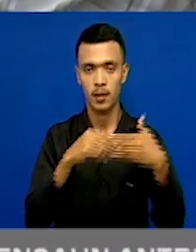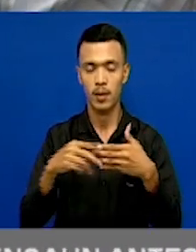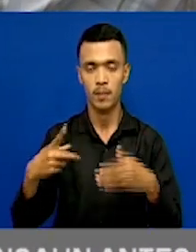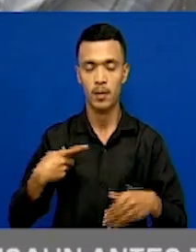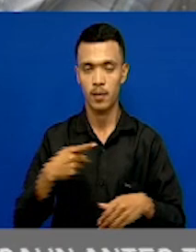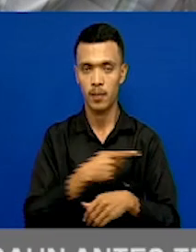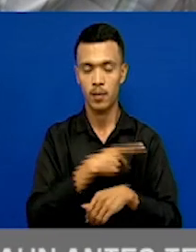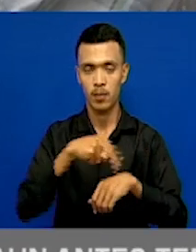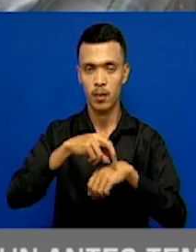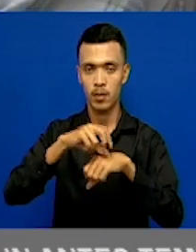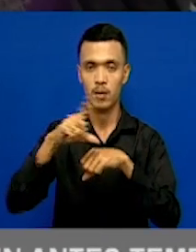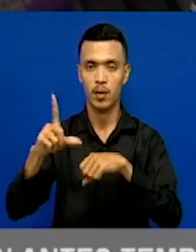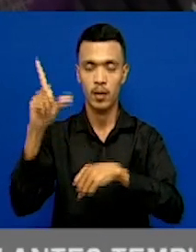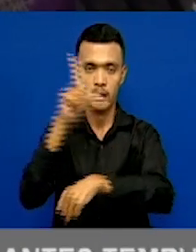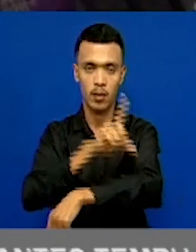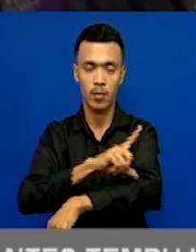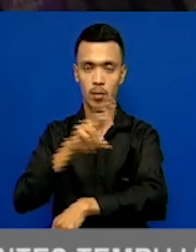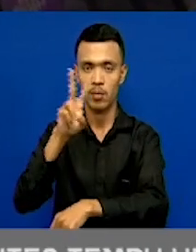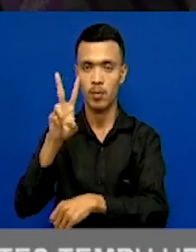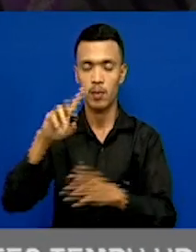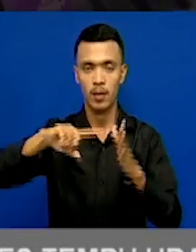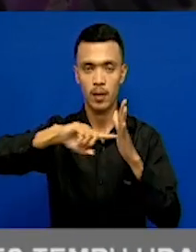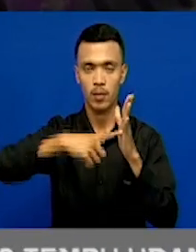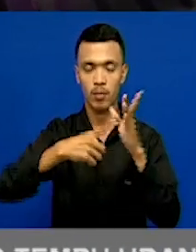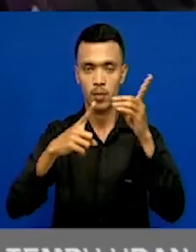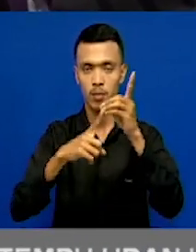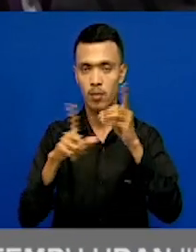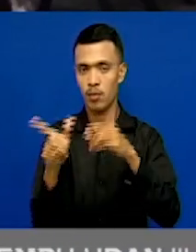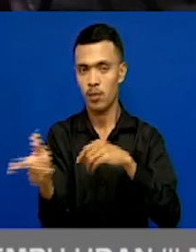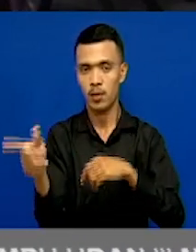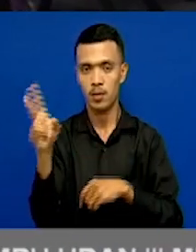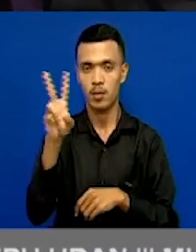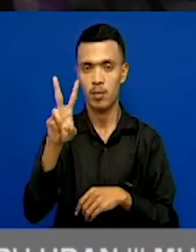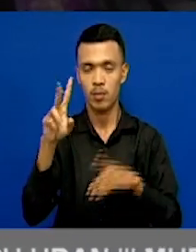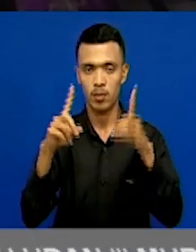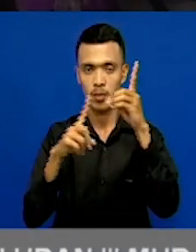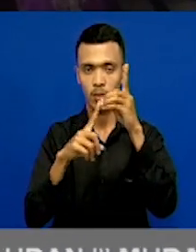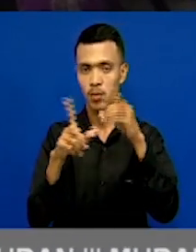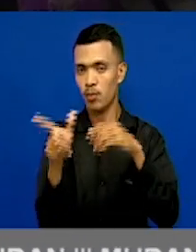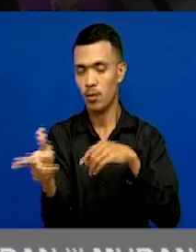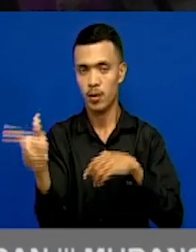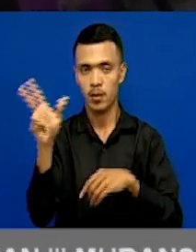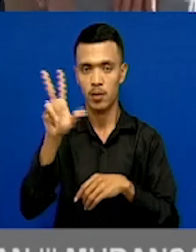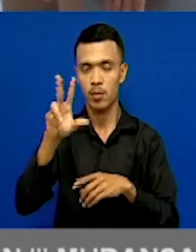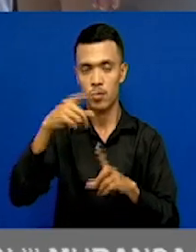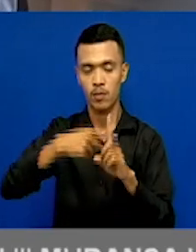durante lorong rua, ia nebe, si hau ia lorong rua nulu resing rua, to lorong rua nulu resing tolu